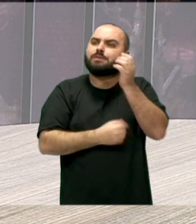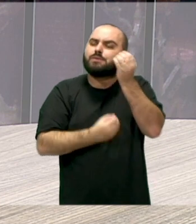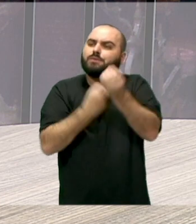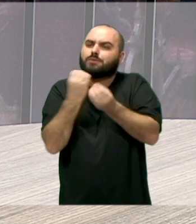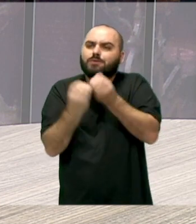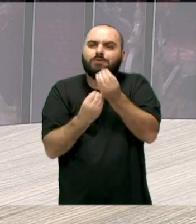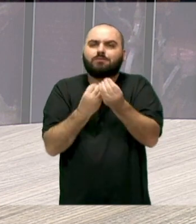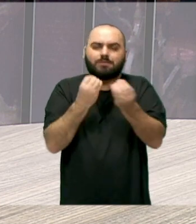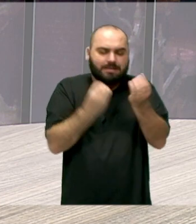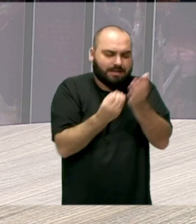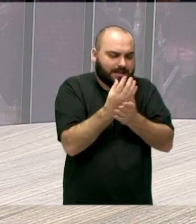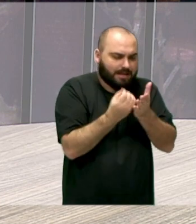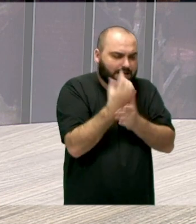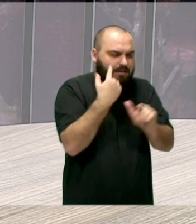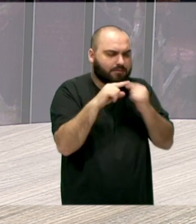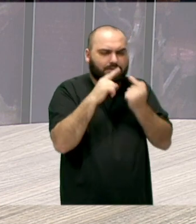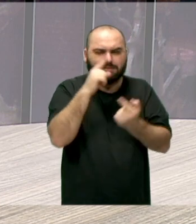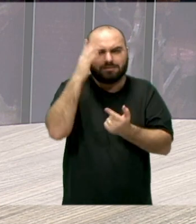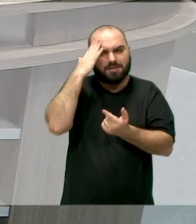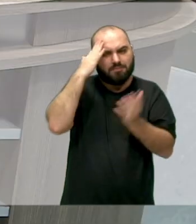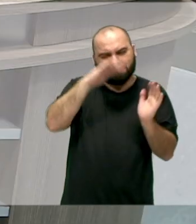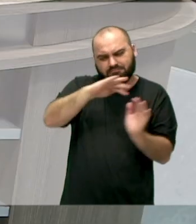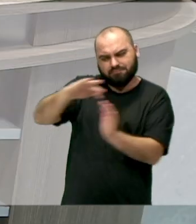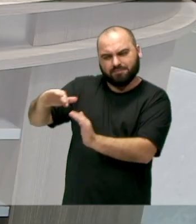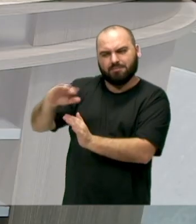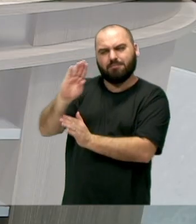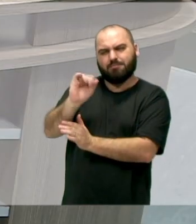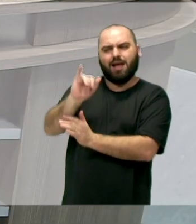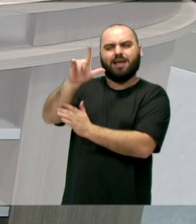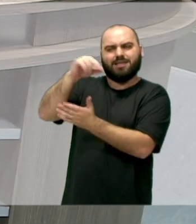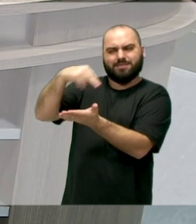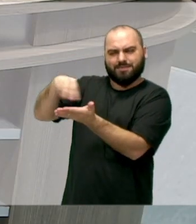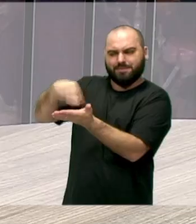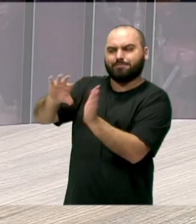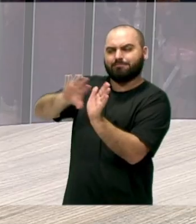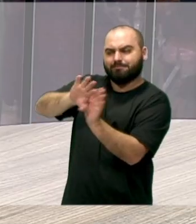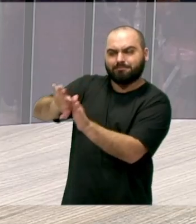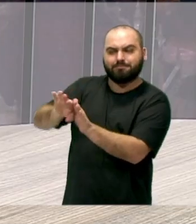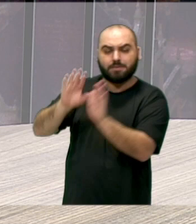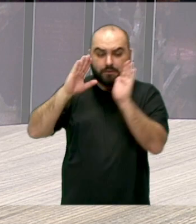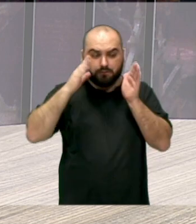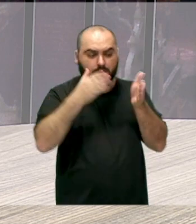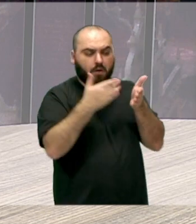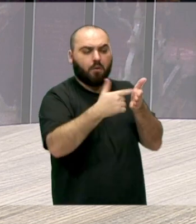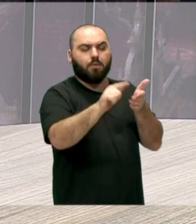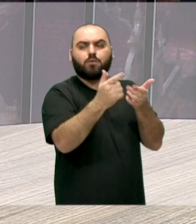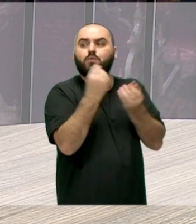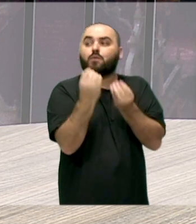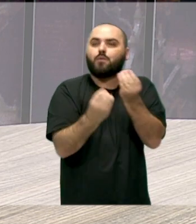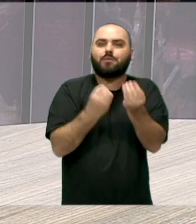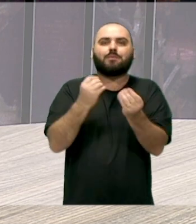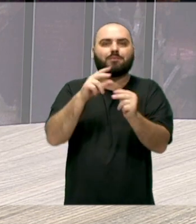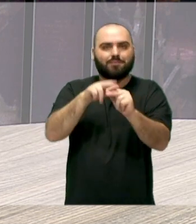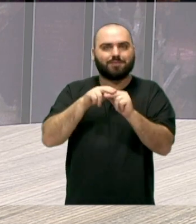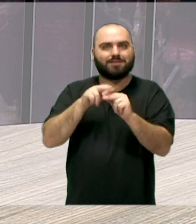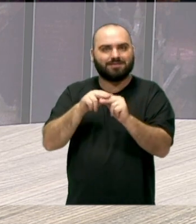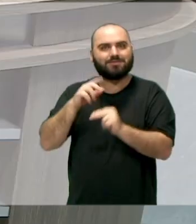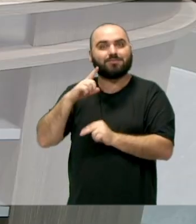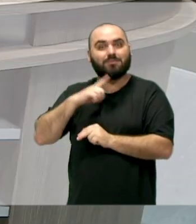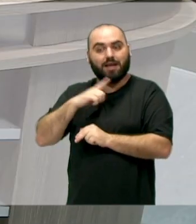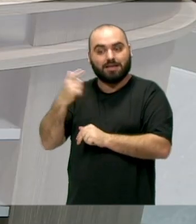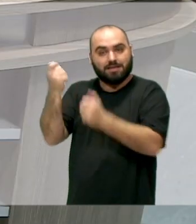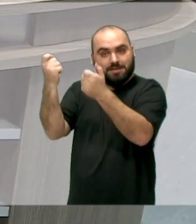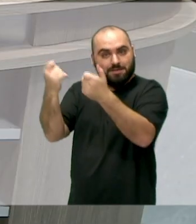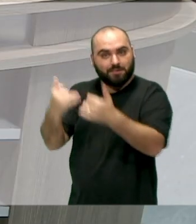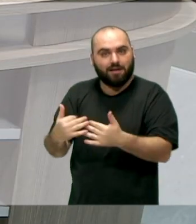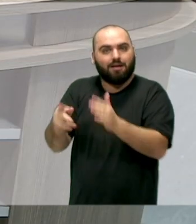um pouco o repertório do baile para a gente fazer. Então, aqui, a gente conta um pouquinho do movimento das garagens. Depois a gente